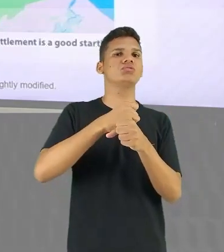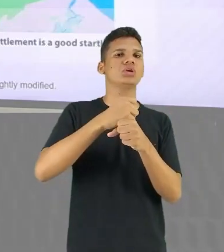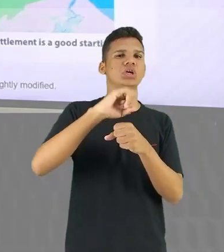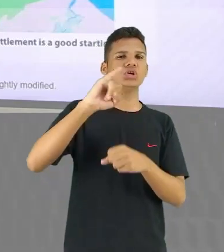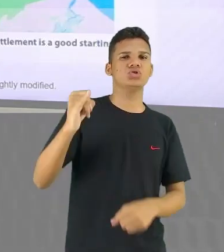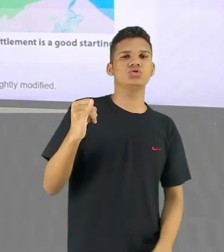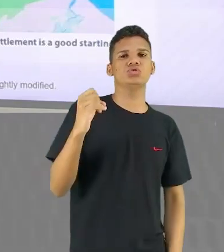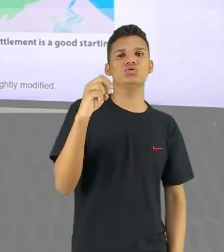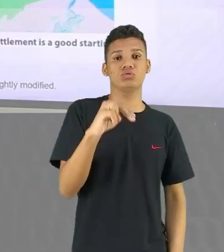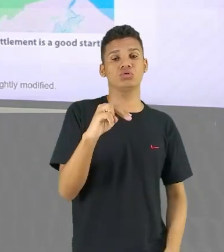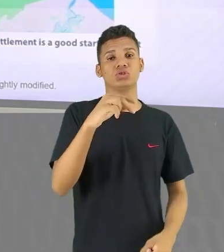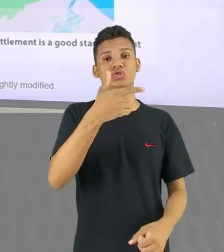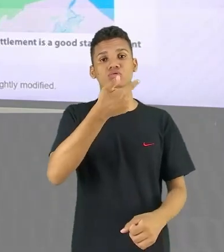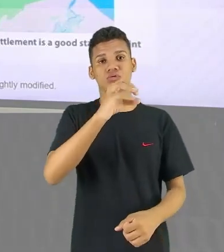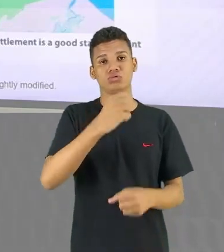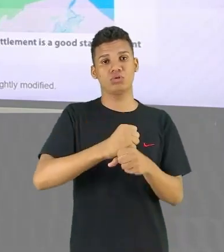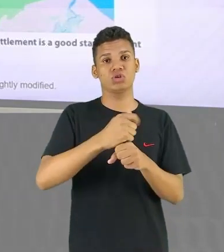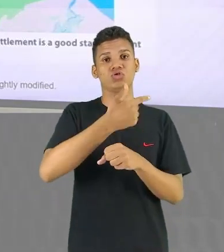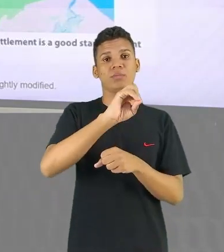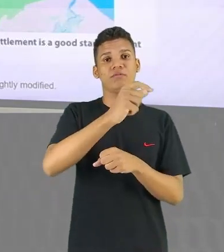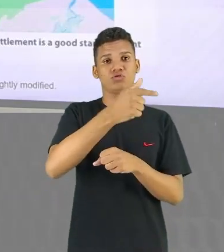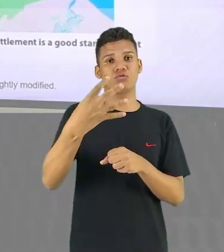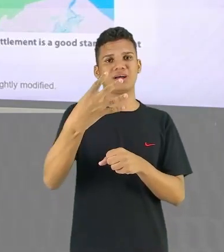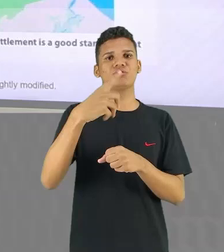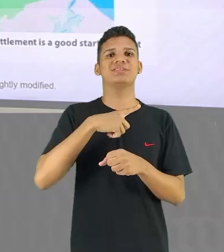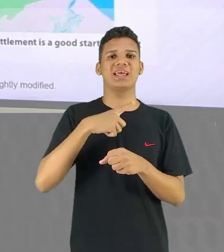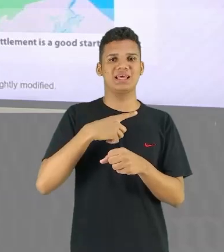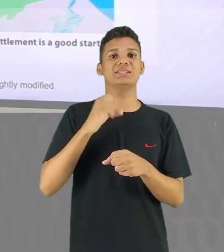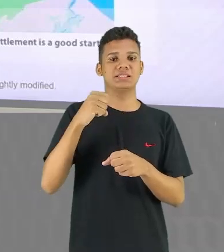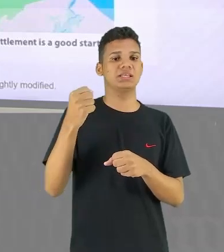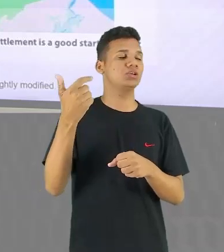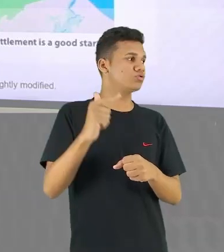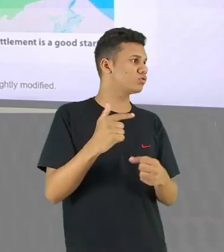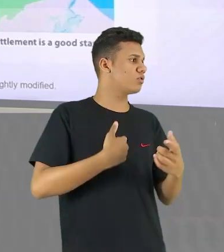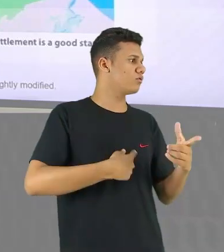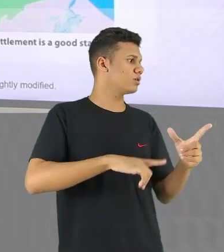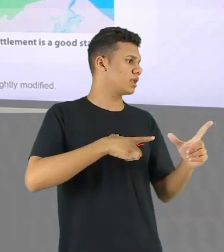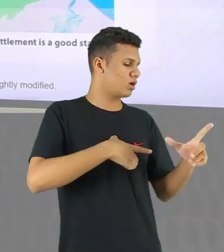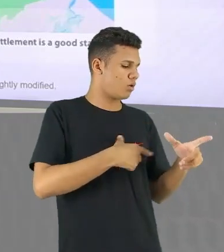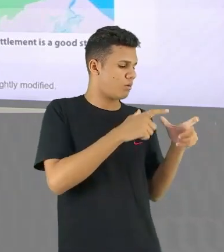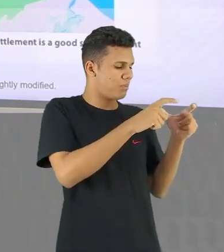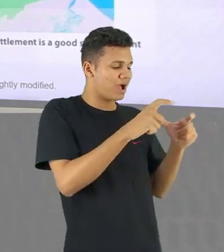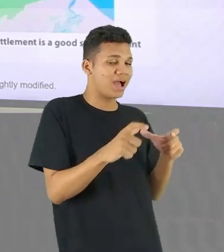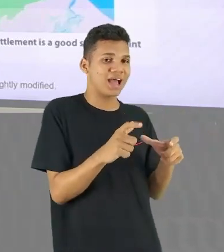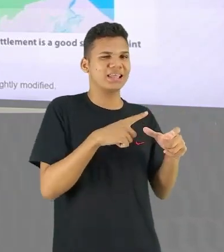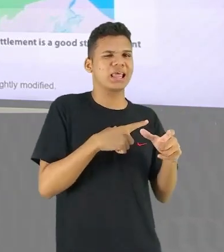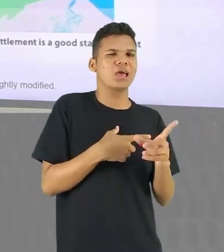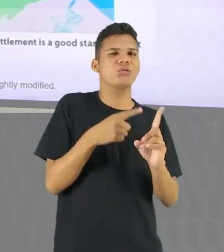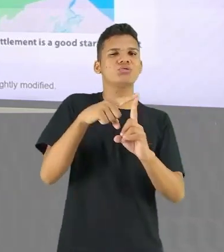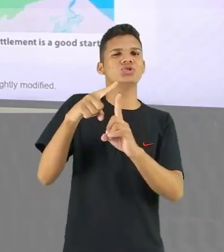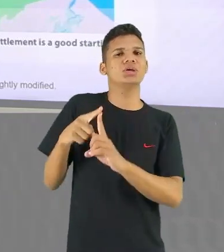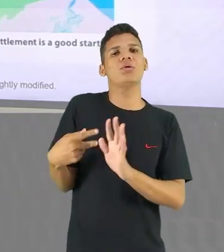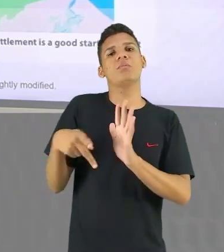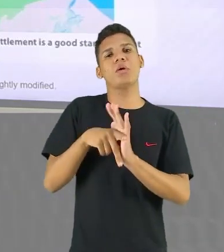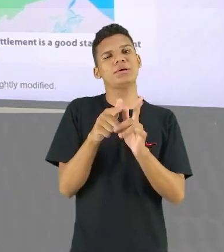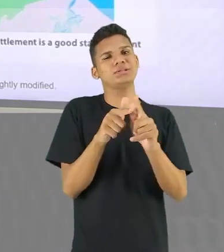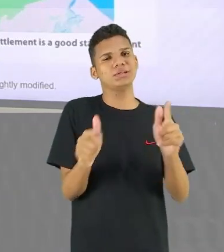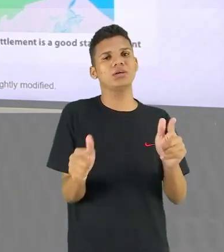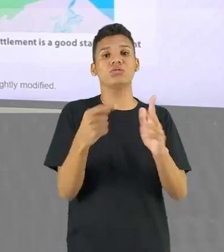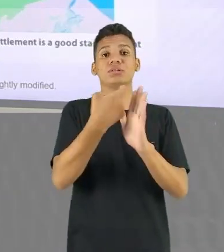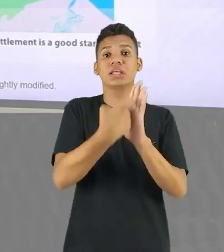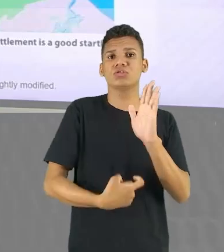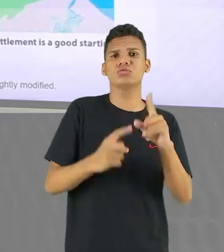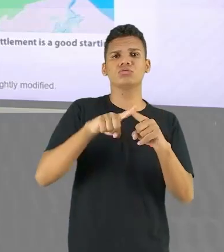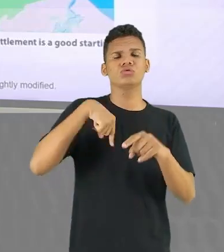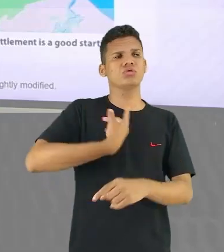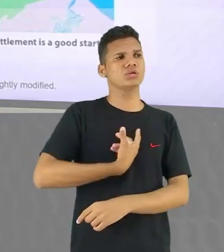de 2024, teve outro mapinha, tá bom? Então, é um tipo de gênero textual que a gente vai